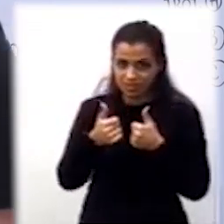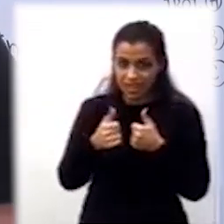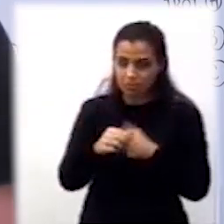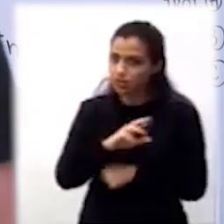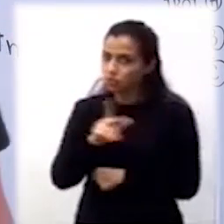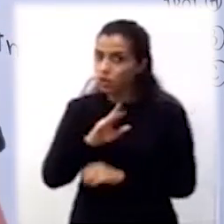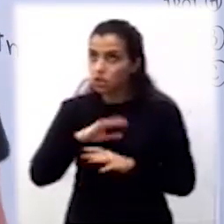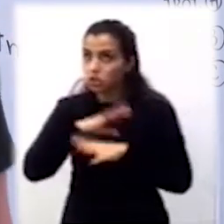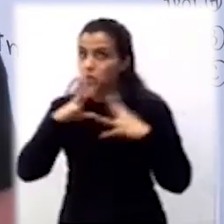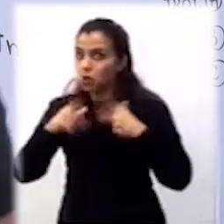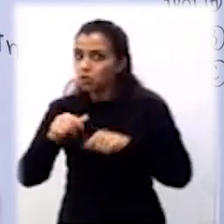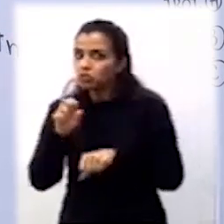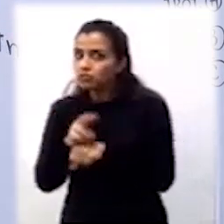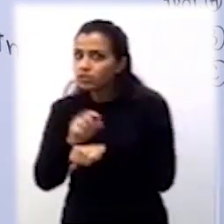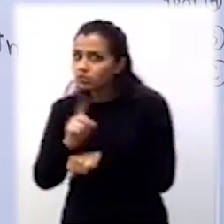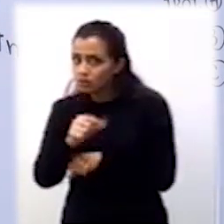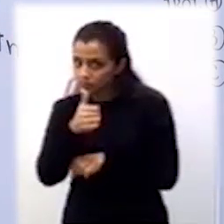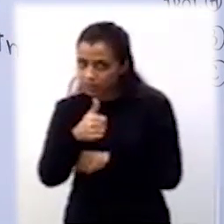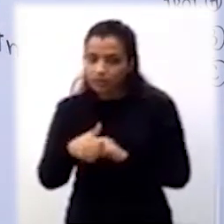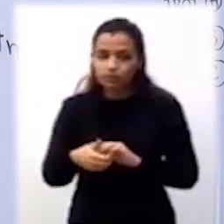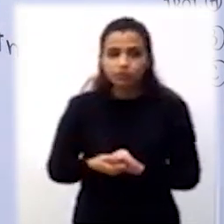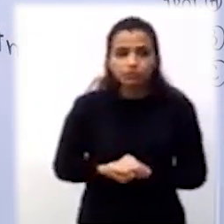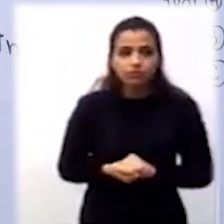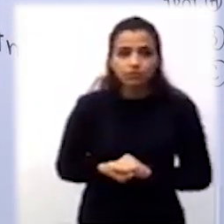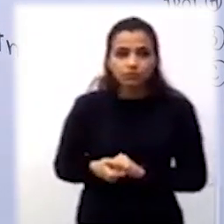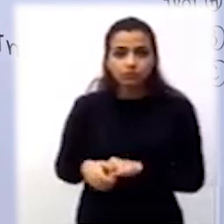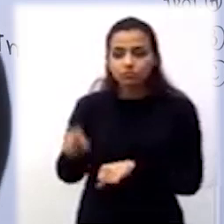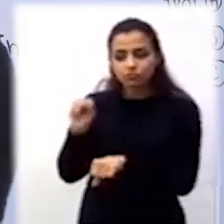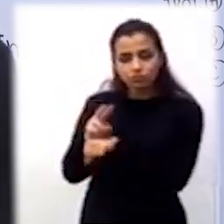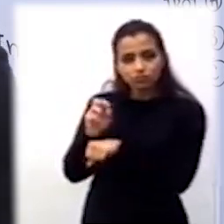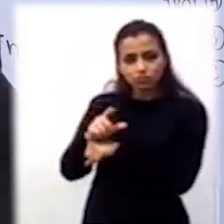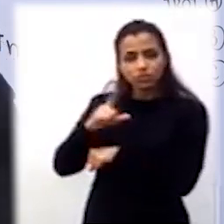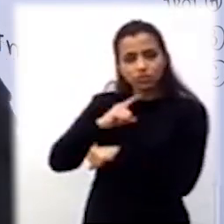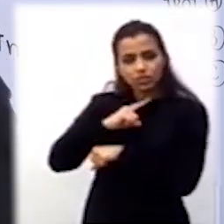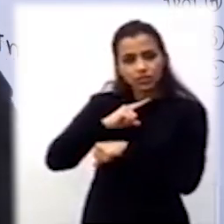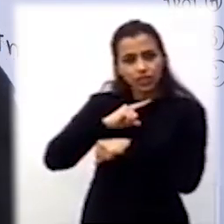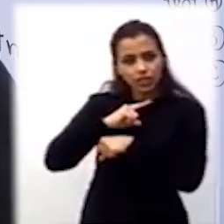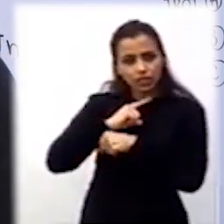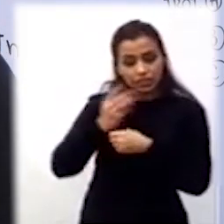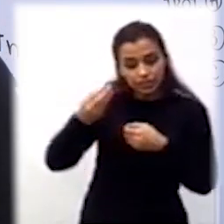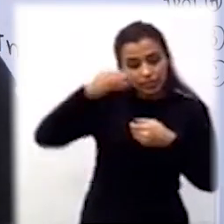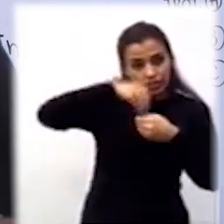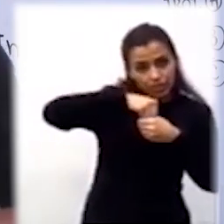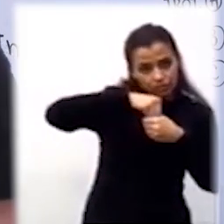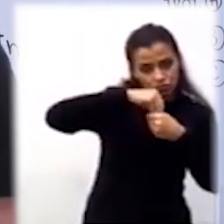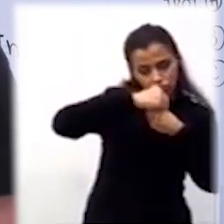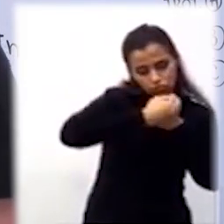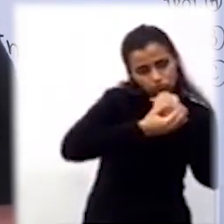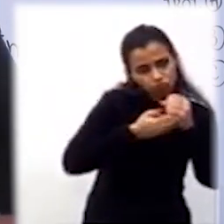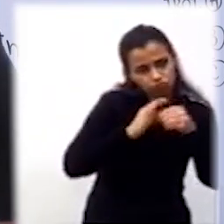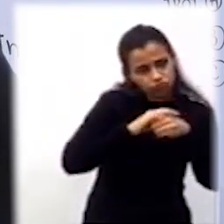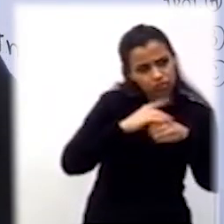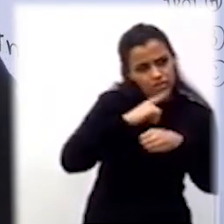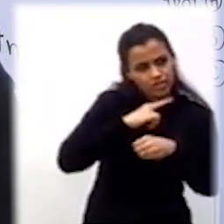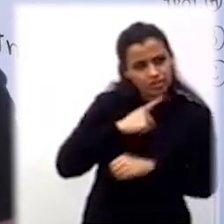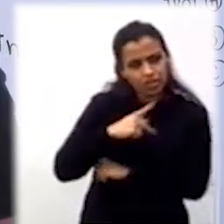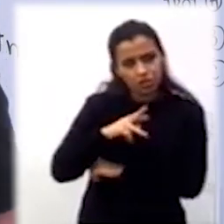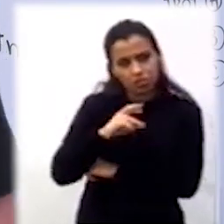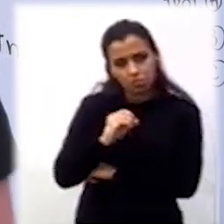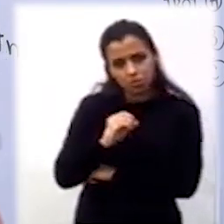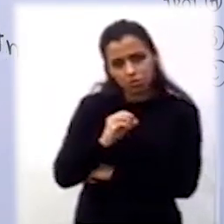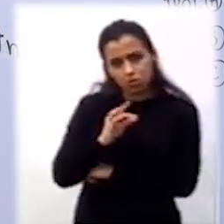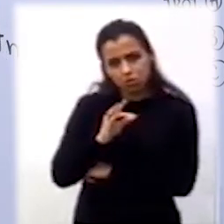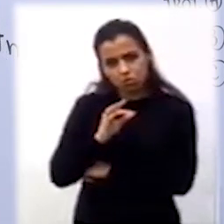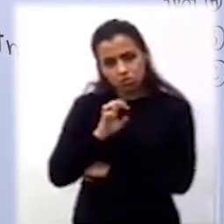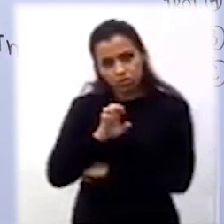tem. Agora, todo vírus ele tem uma estrutura proteica que dentro dela tem o DNA ou RNA. Como é o nome dessa estrutura proteica?